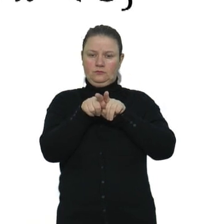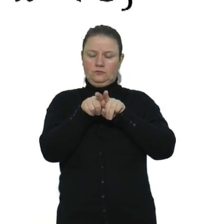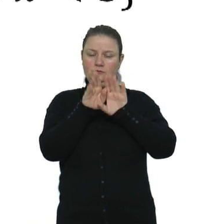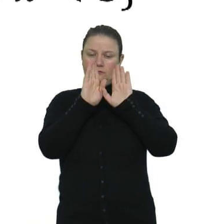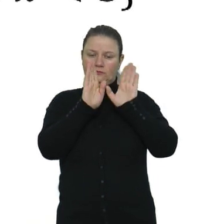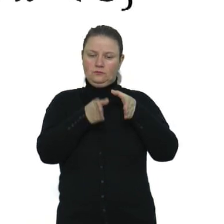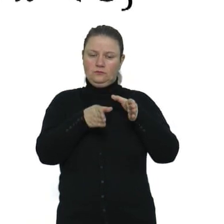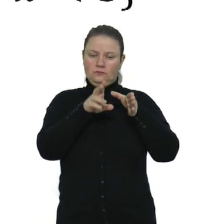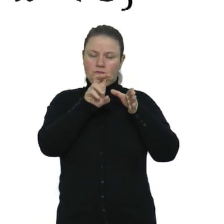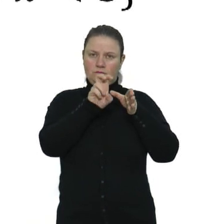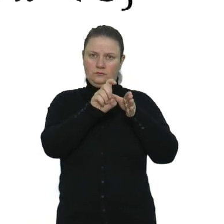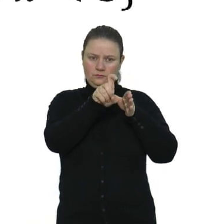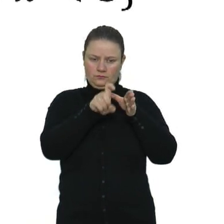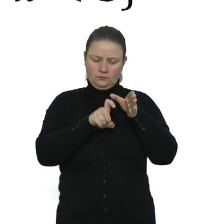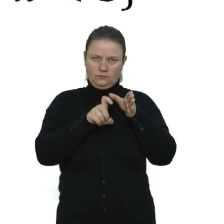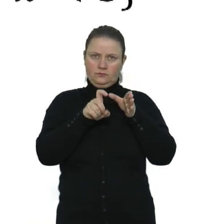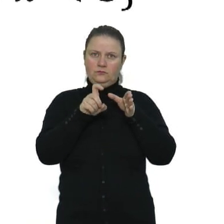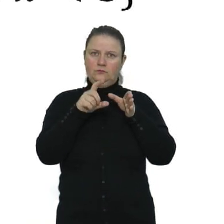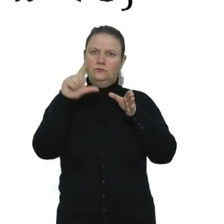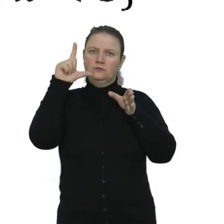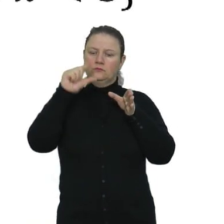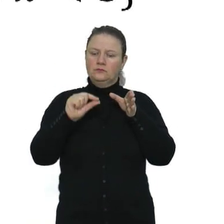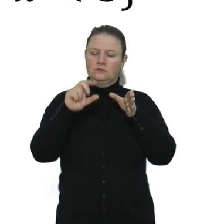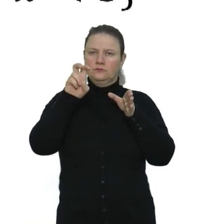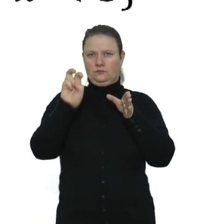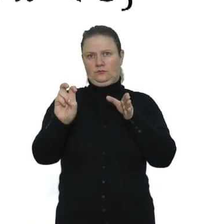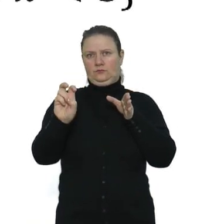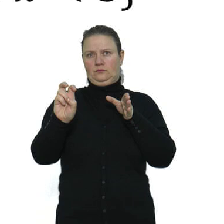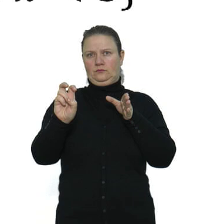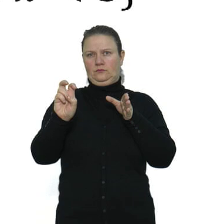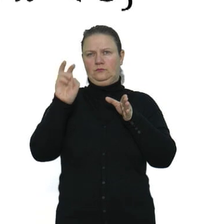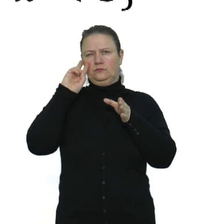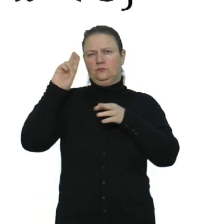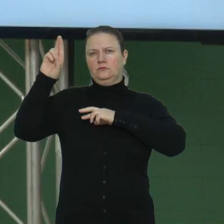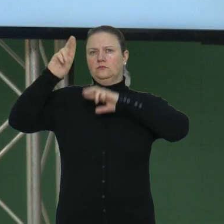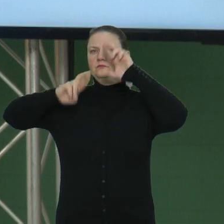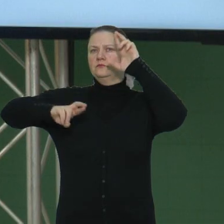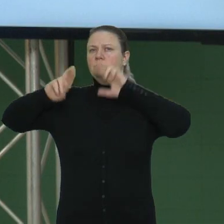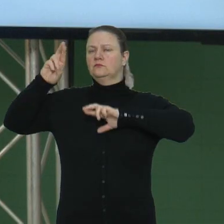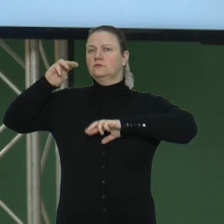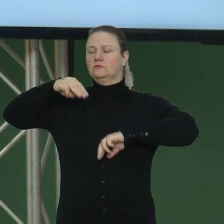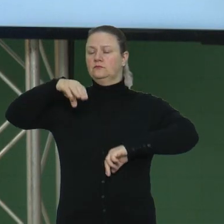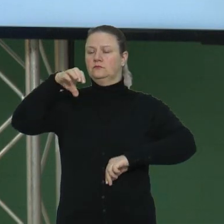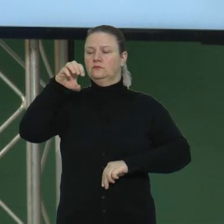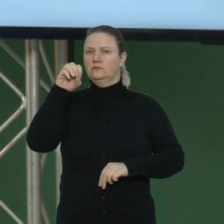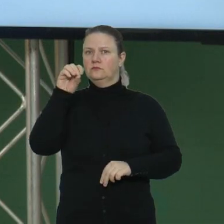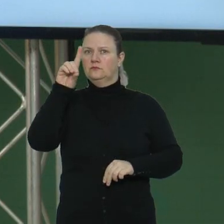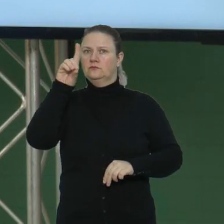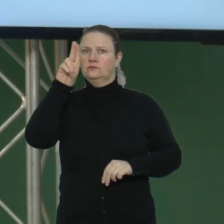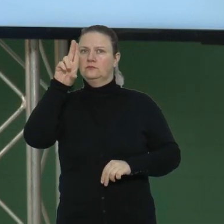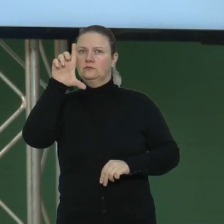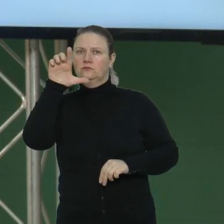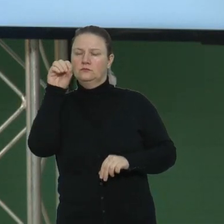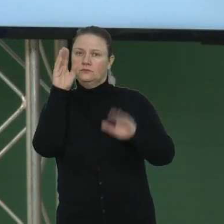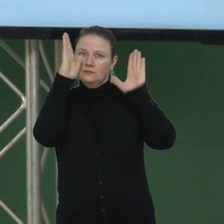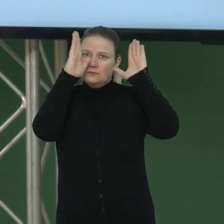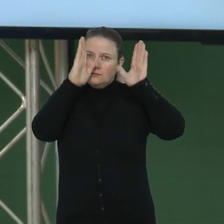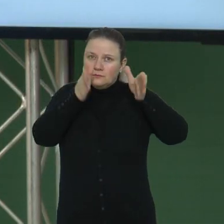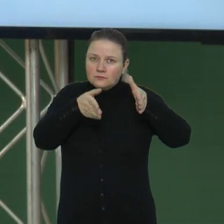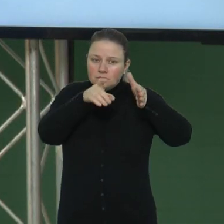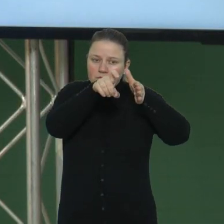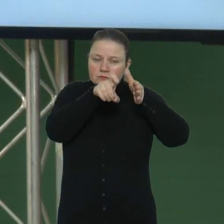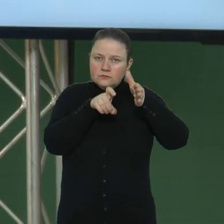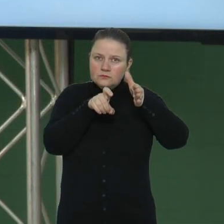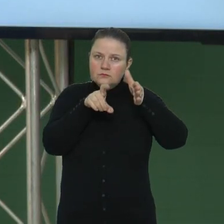5 refere-se a quem tem o módulo menor do que 5. Então analise, módulo de x menor que 5.